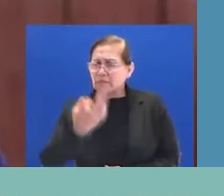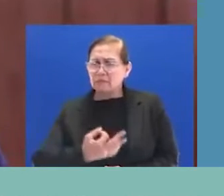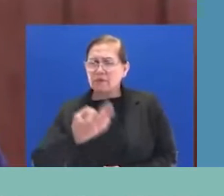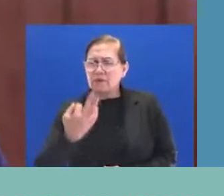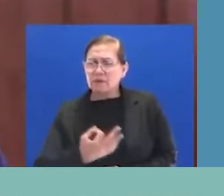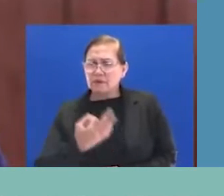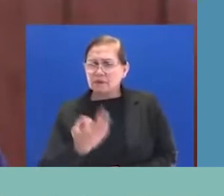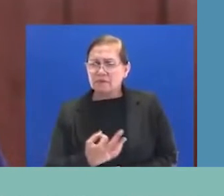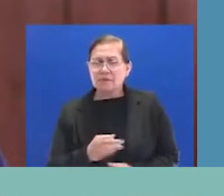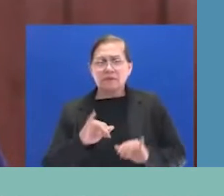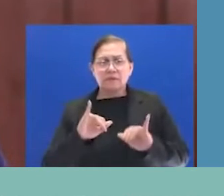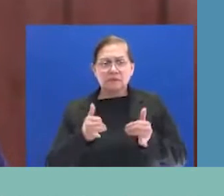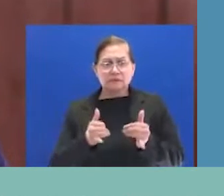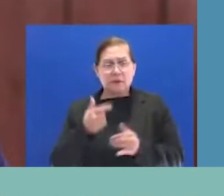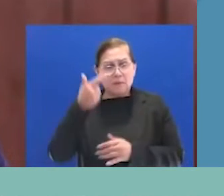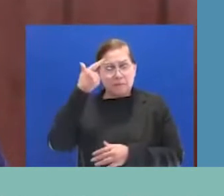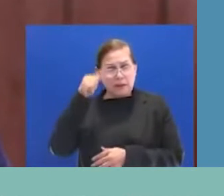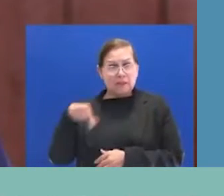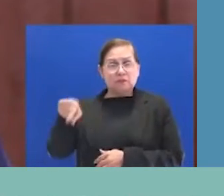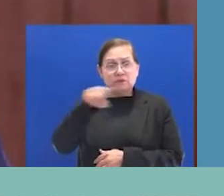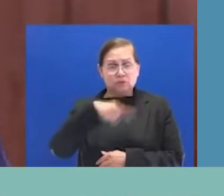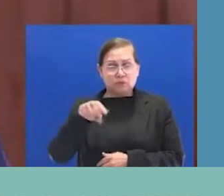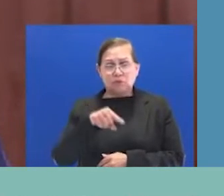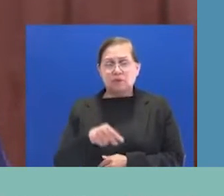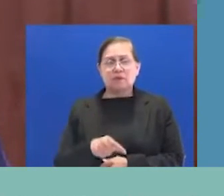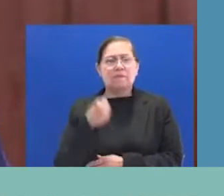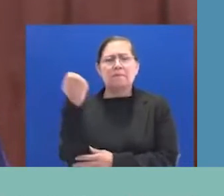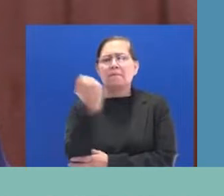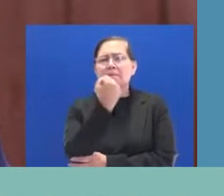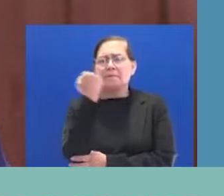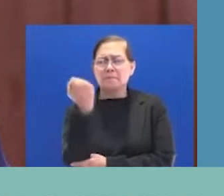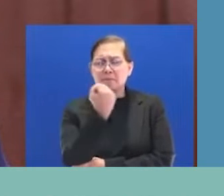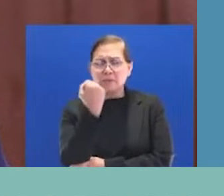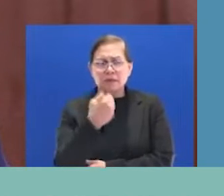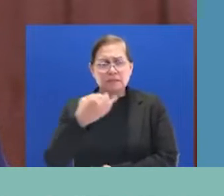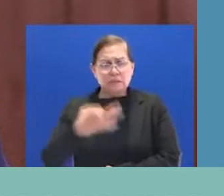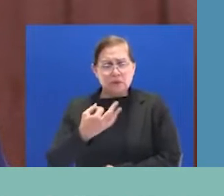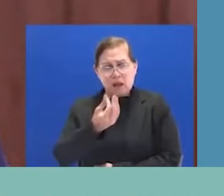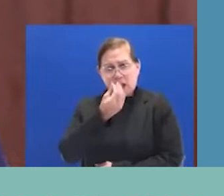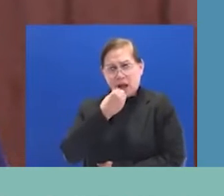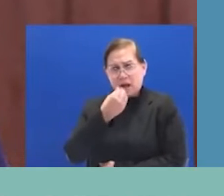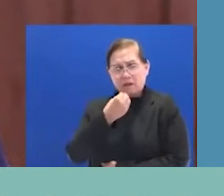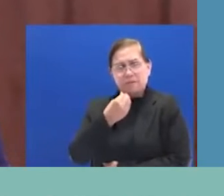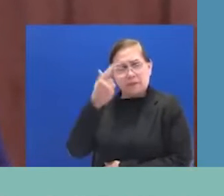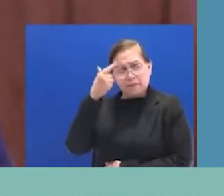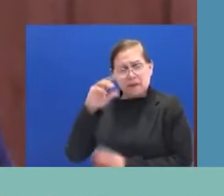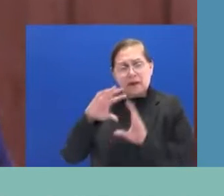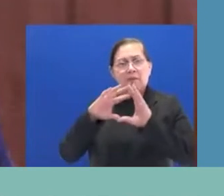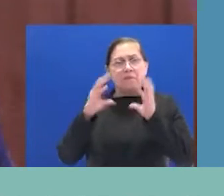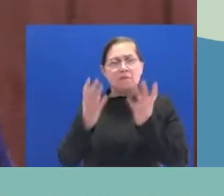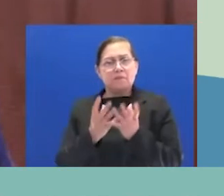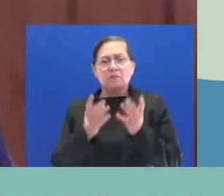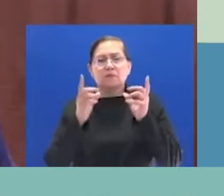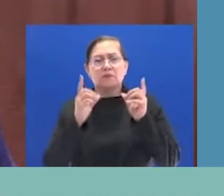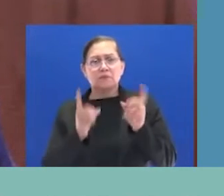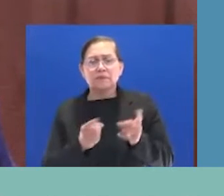suplemento de fertilizantes para nuestra agricultura, que es fundamental para la seguridad alimentar de parte del mundo. También